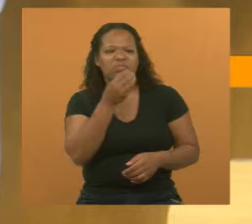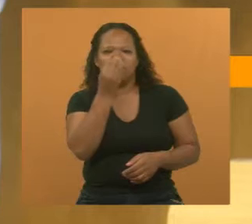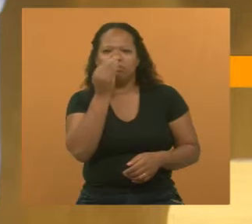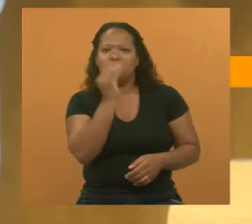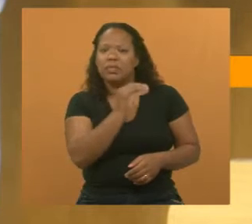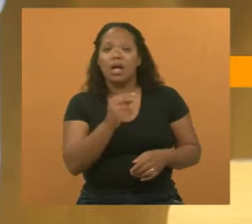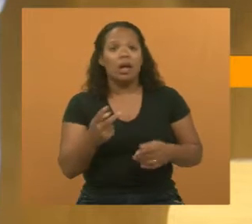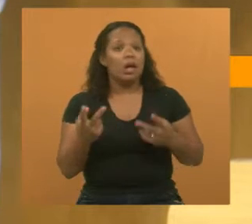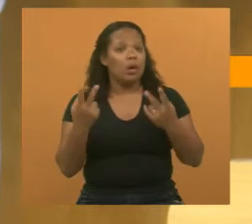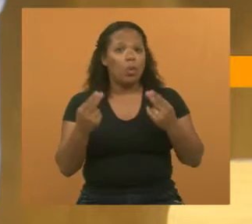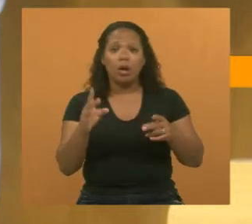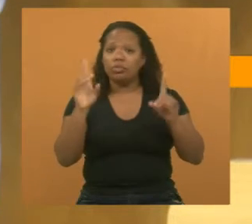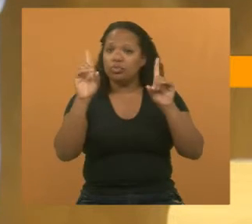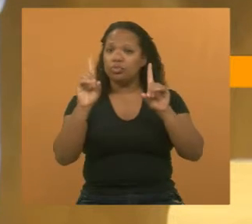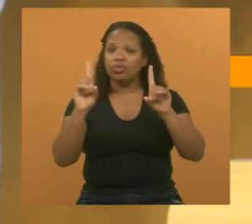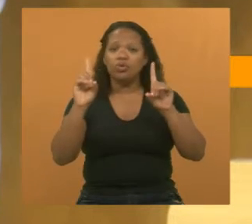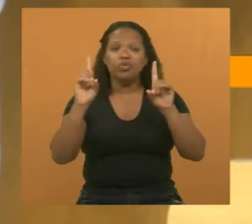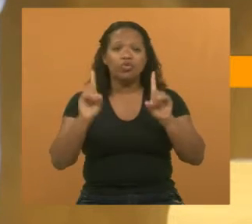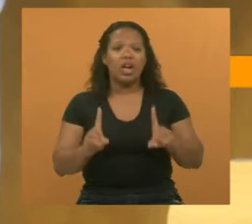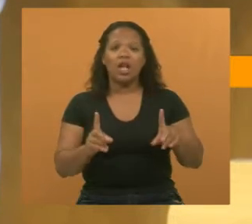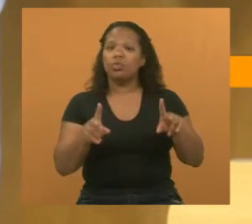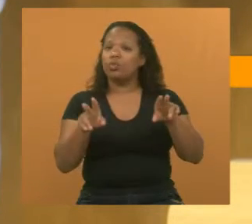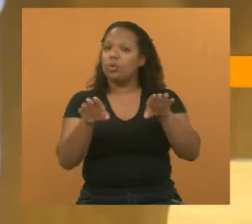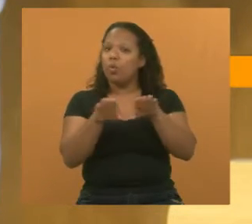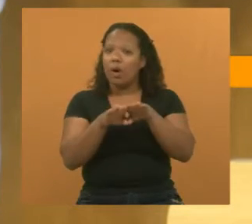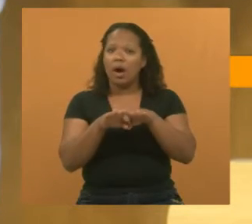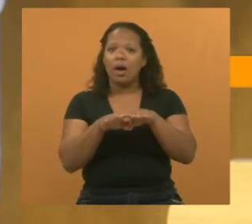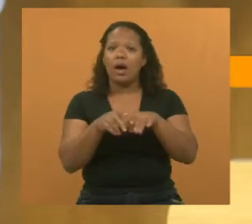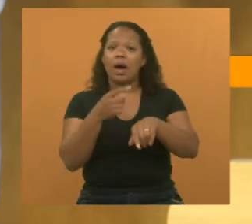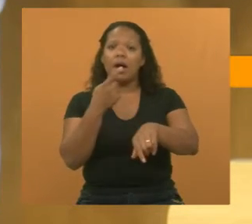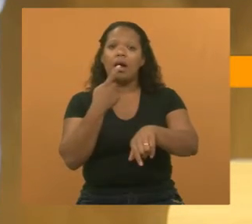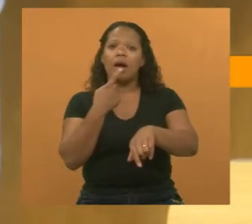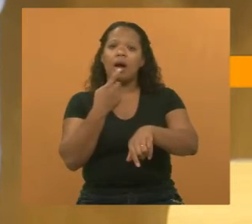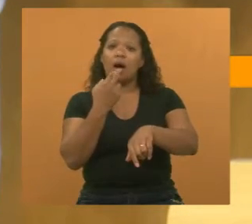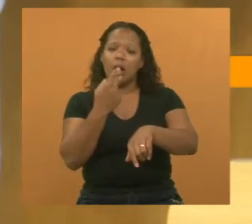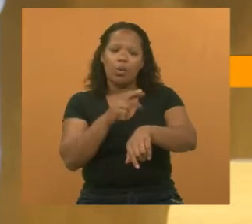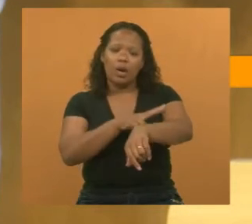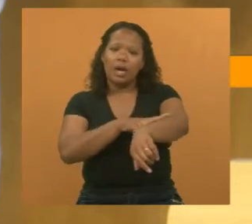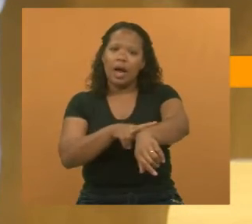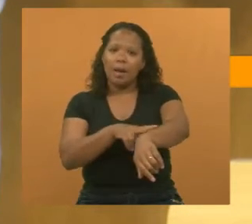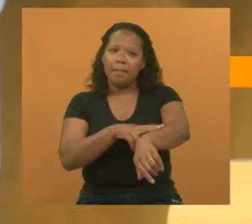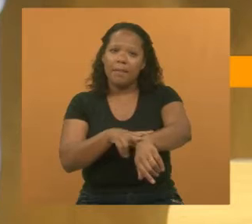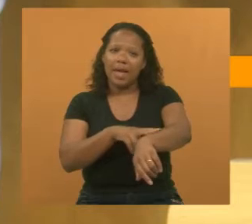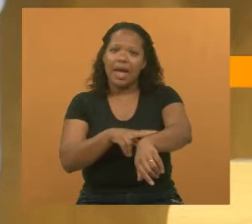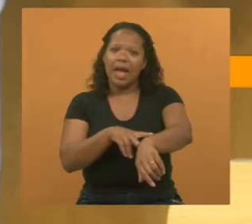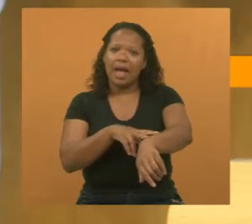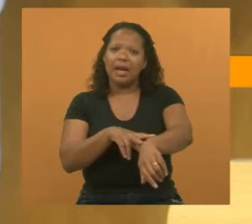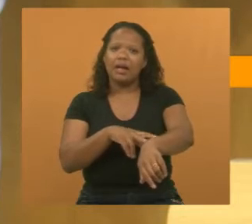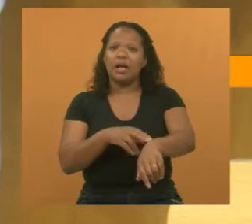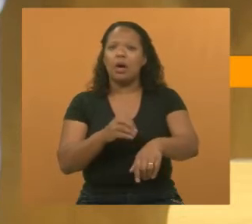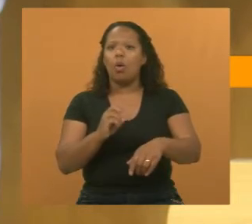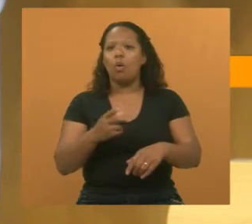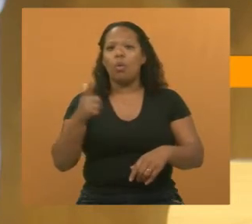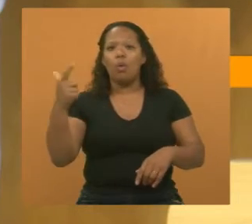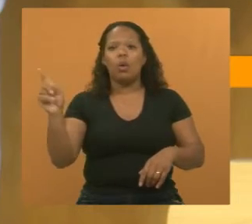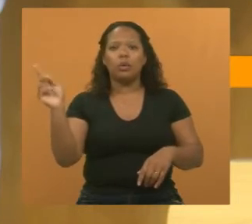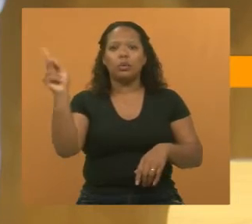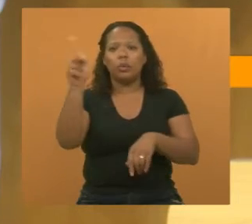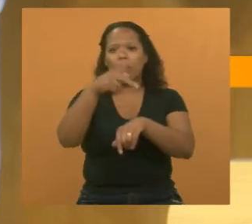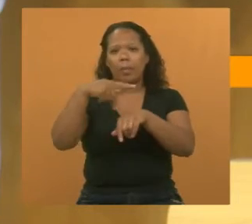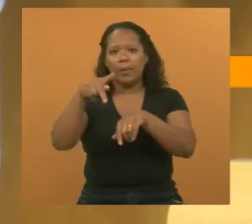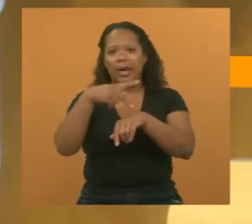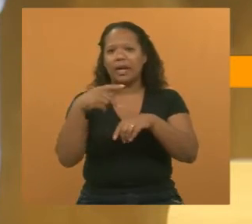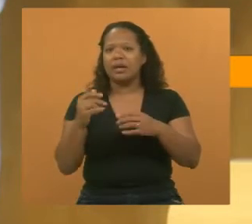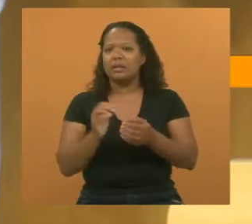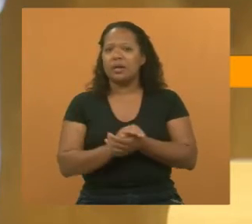que um jovem, que uma criança, por conta da cor da pele, por conta da sua nacionalidade. Todos esses direitos estão